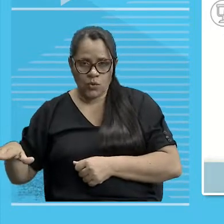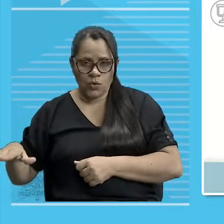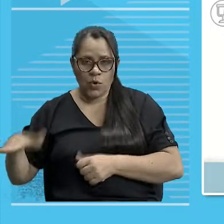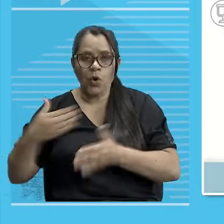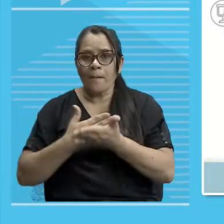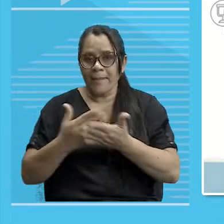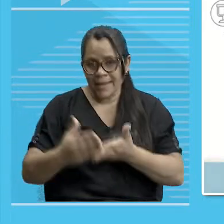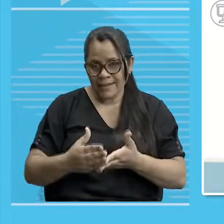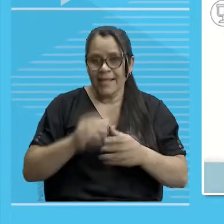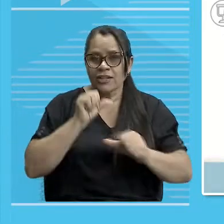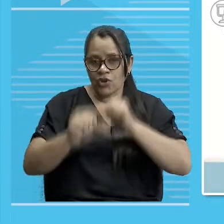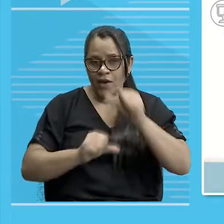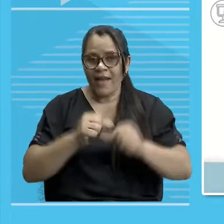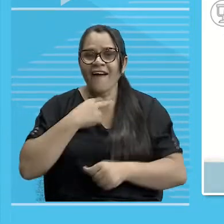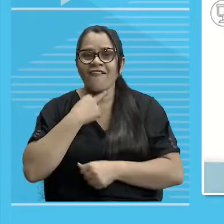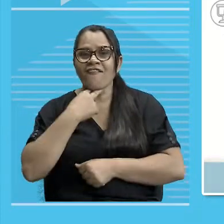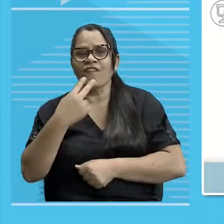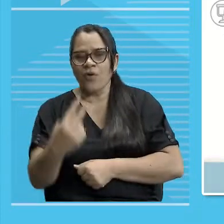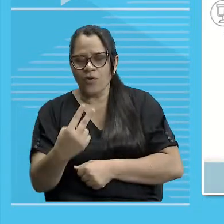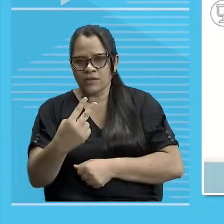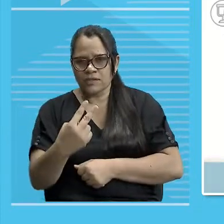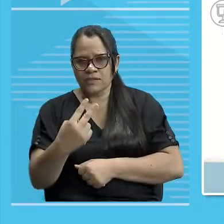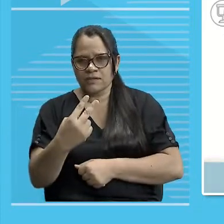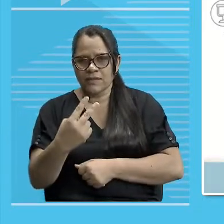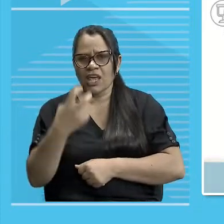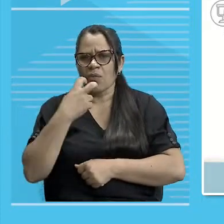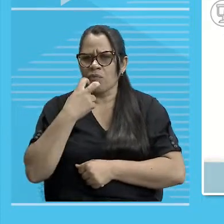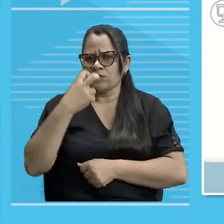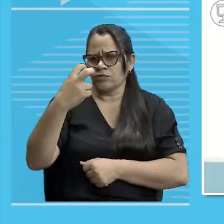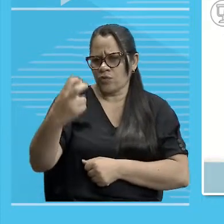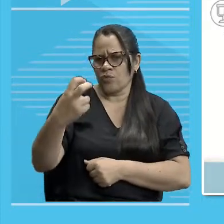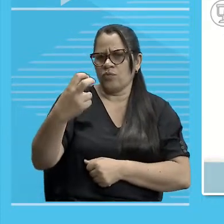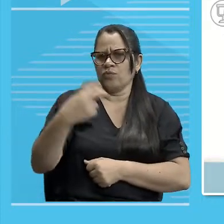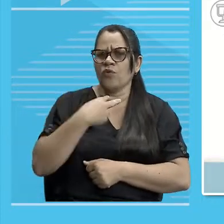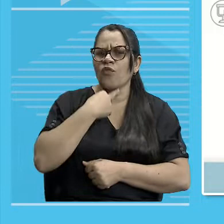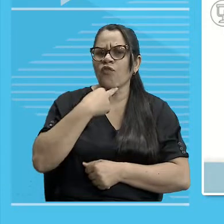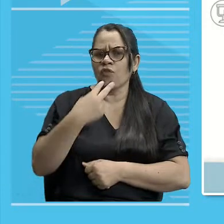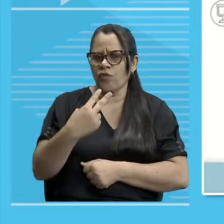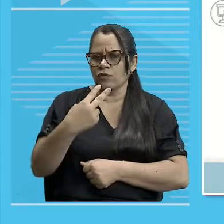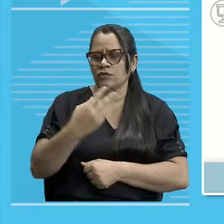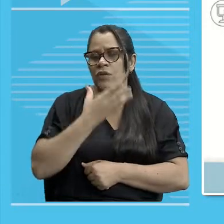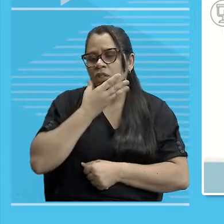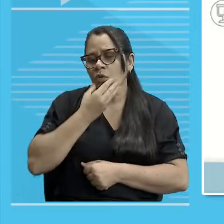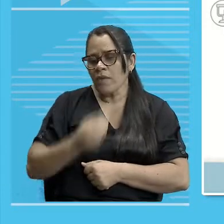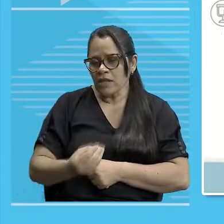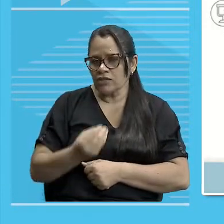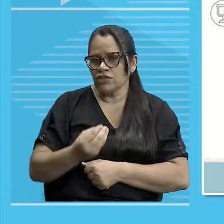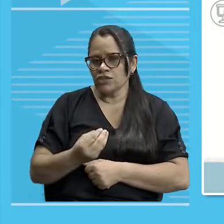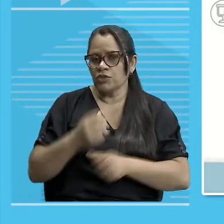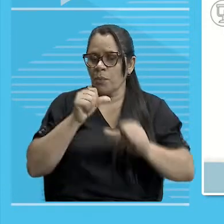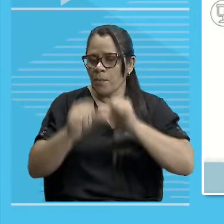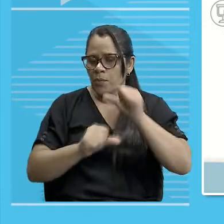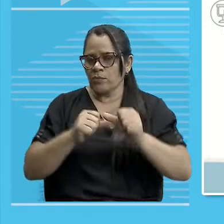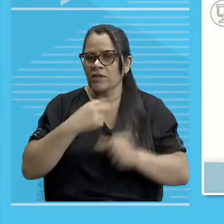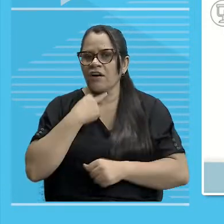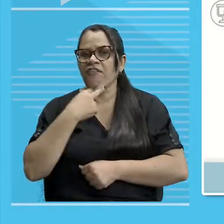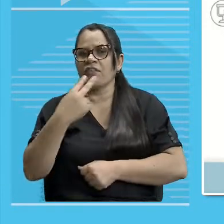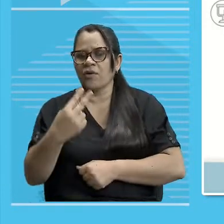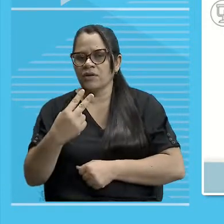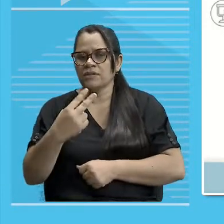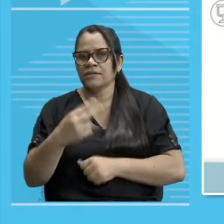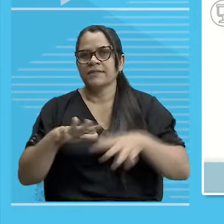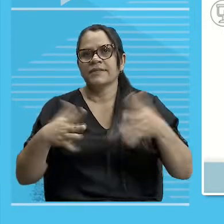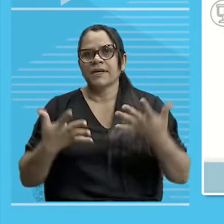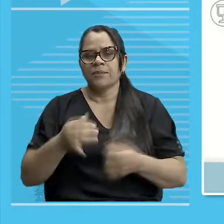mais grosso. O menino está falando mais fininho, começa a falar mais grosso. Você está vendo que o menino está mudando a voz. Outro dia, eu